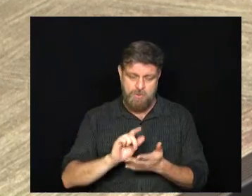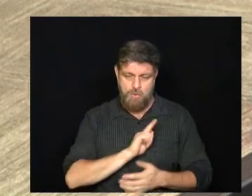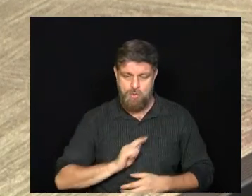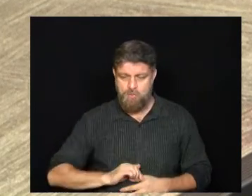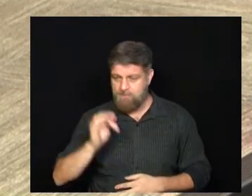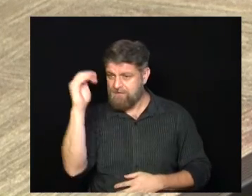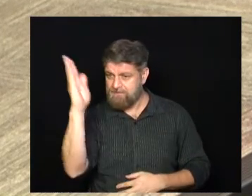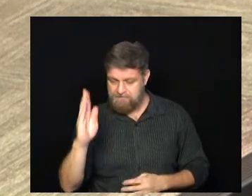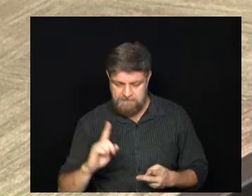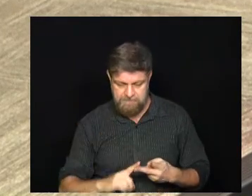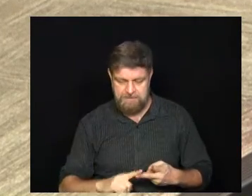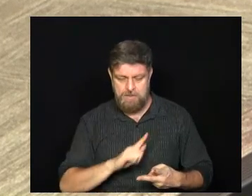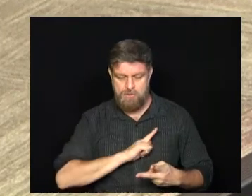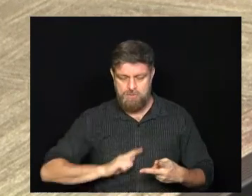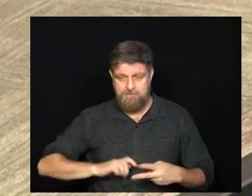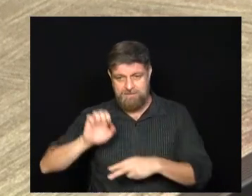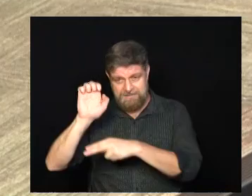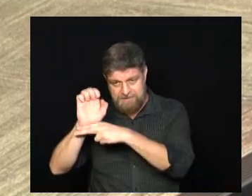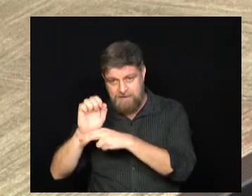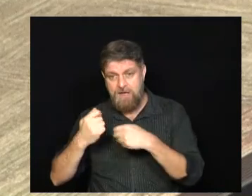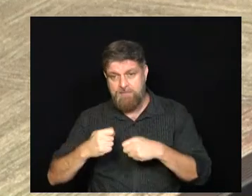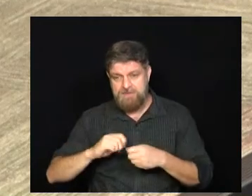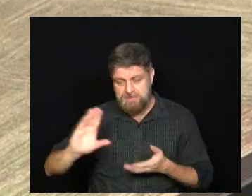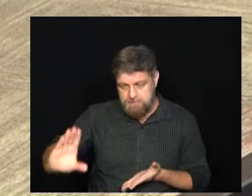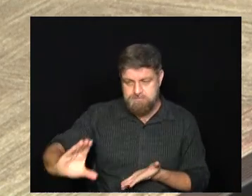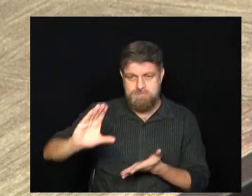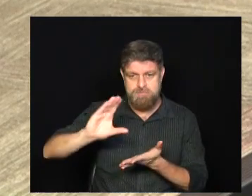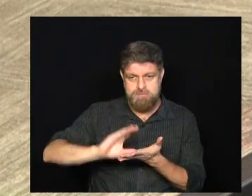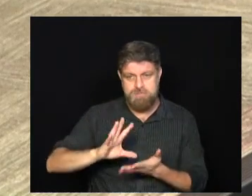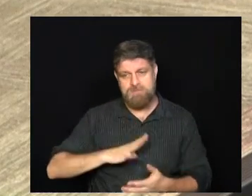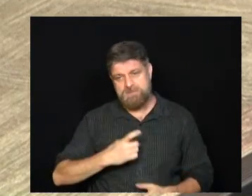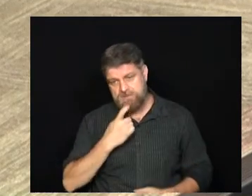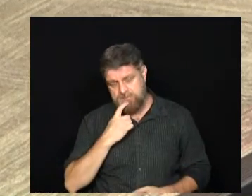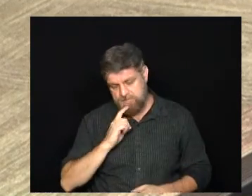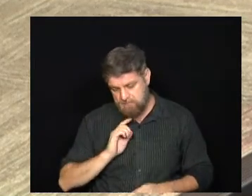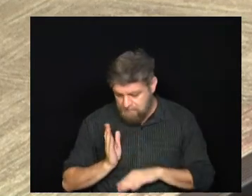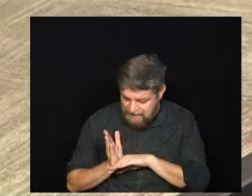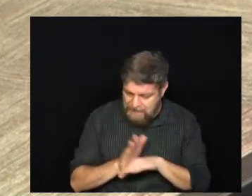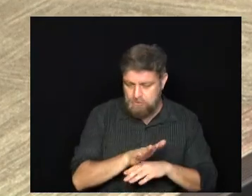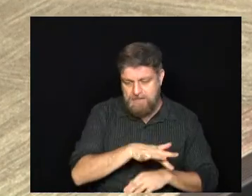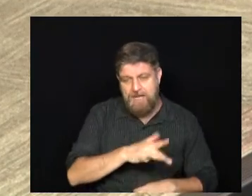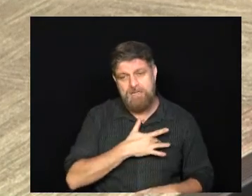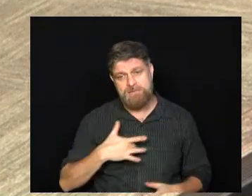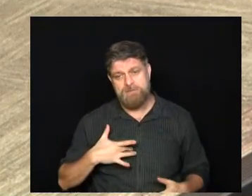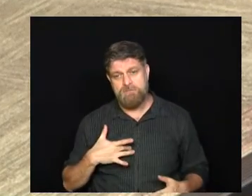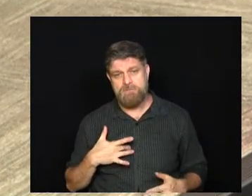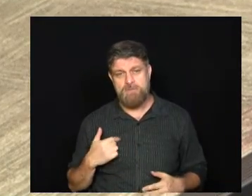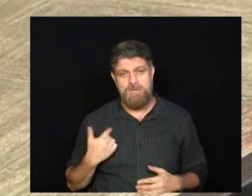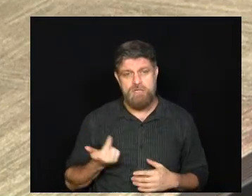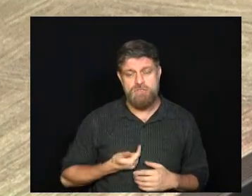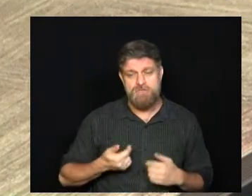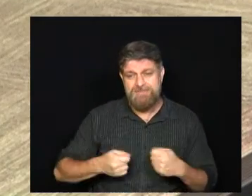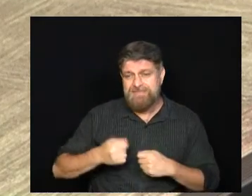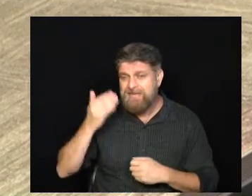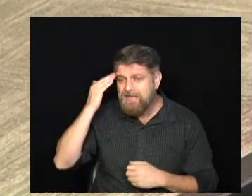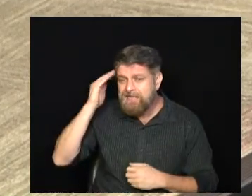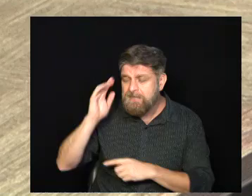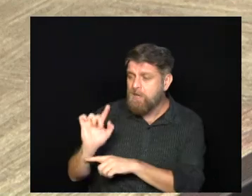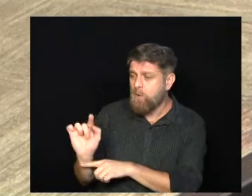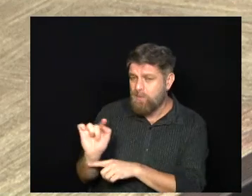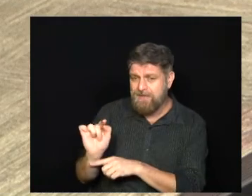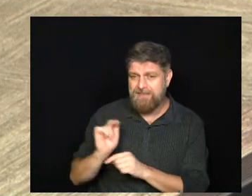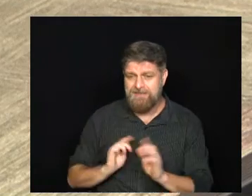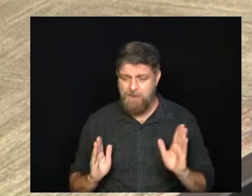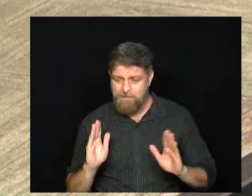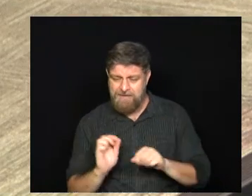ele precisa acontecer para poder ajudar o município. Sem dúvida, Gabriel, sem dúvida, mesmo porque, gente, a gente tem que ter em mente que devido à